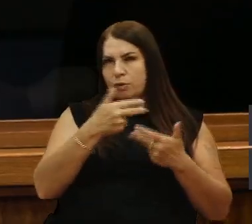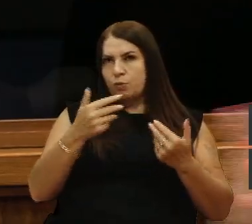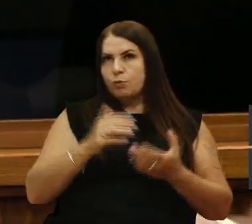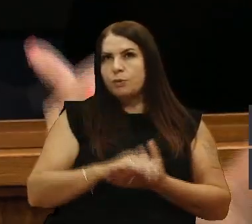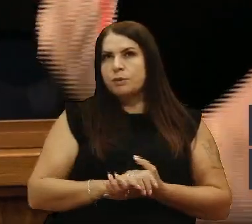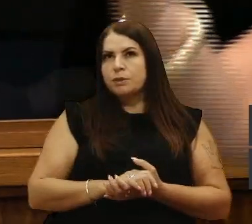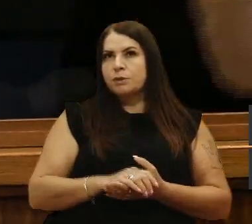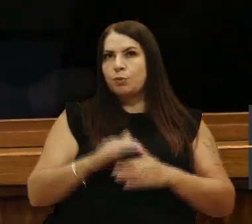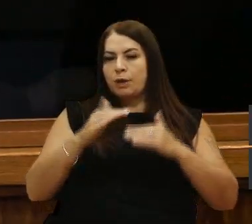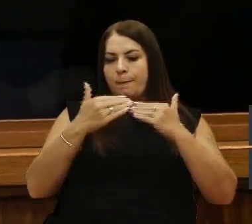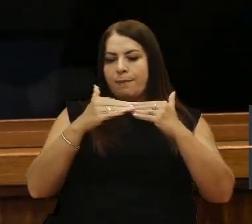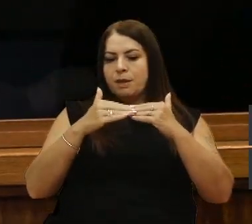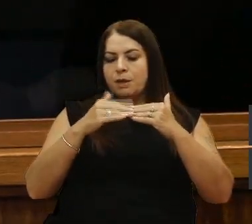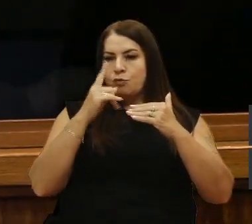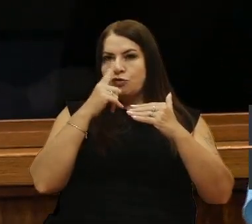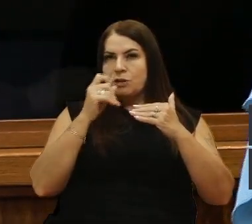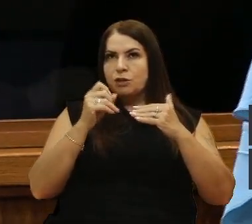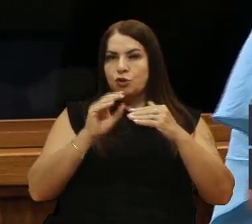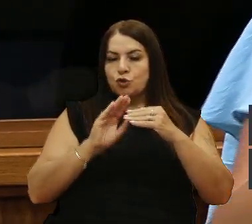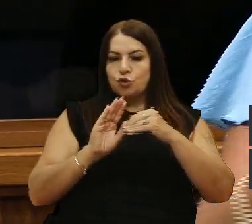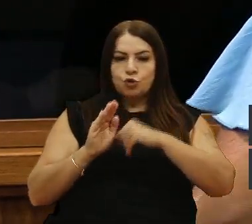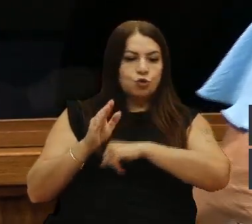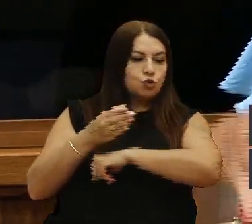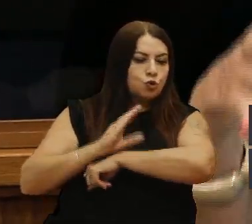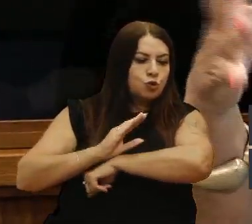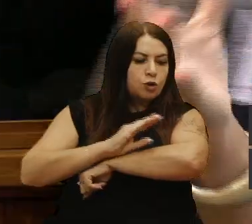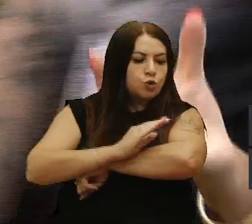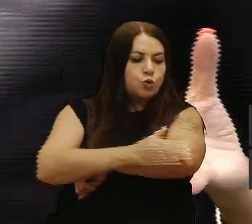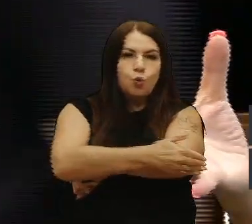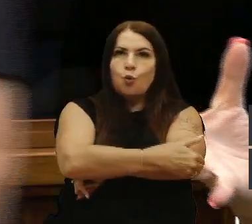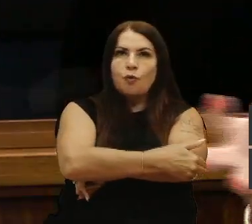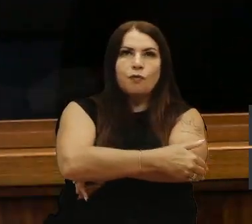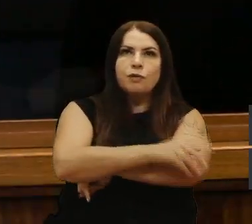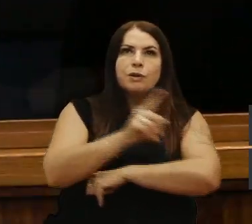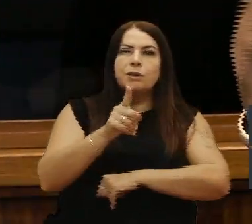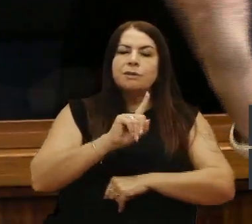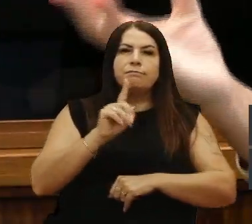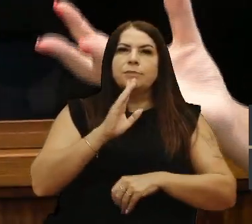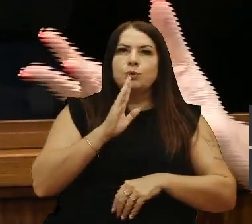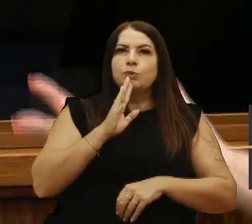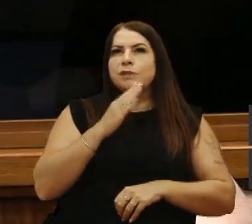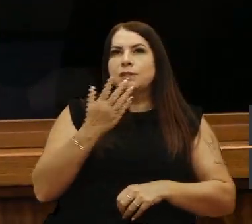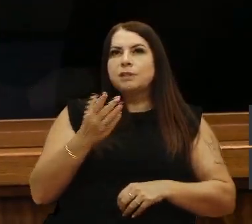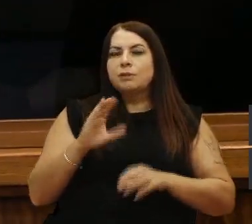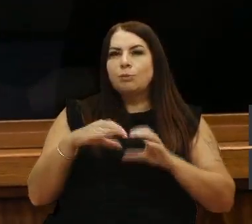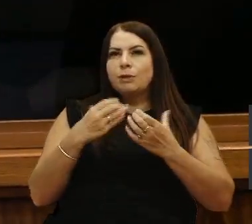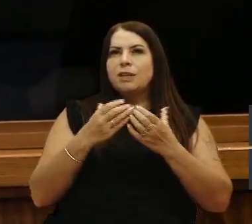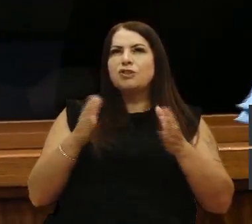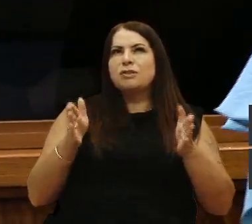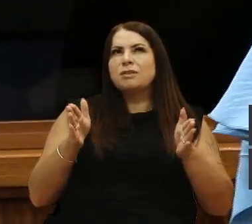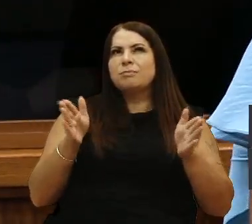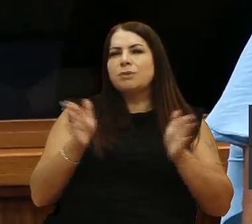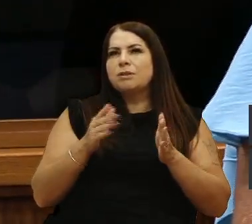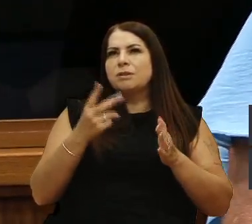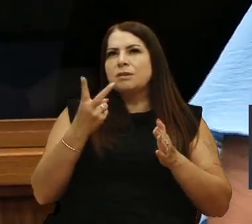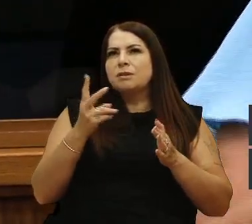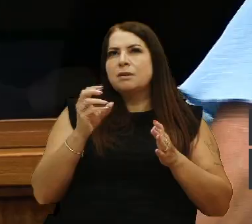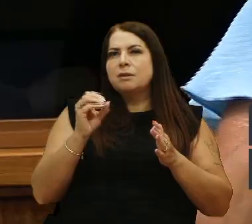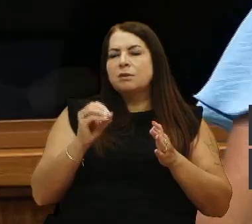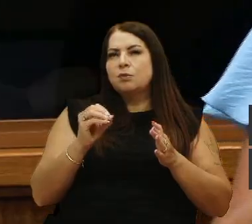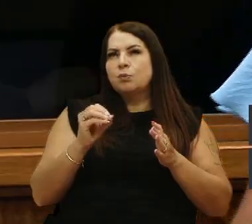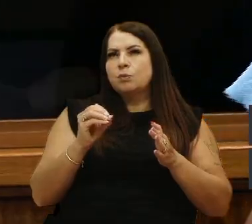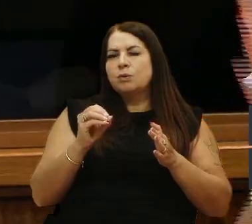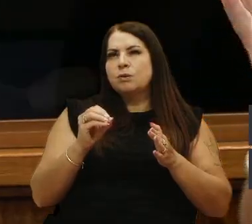situação, um caminhão de lixo bem nas curvas. Quem não conhece, é uma comunidade relativamente pequena, acho que tem